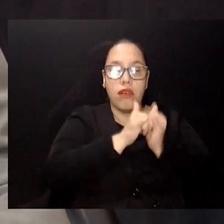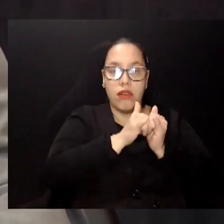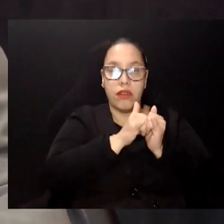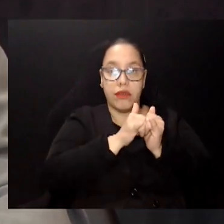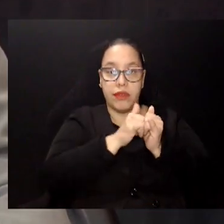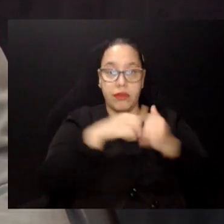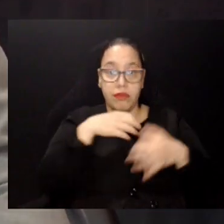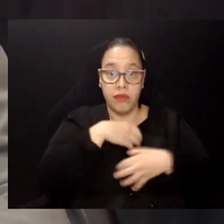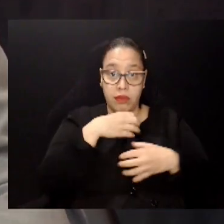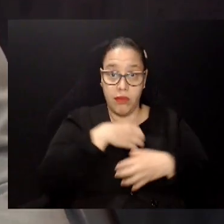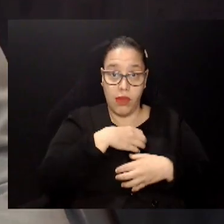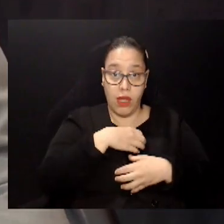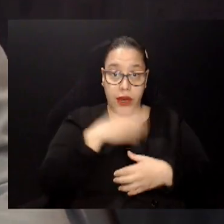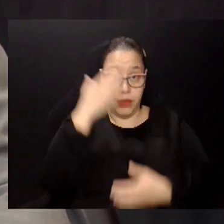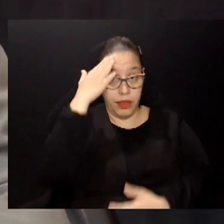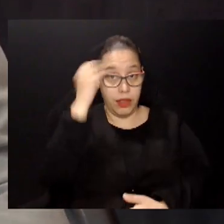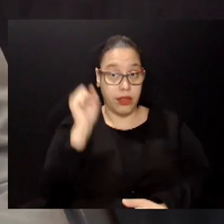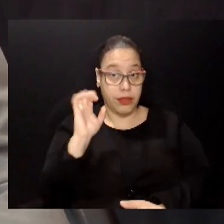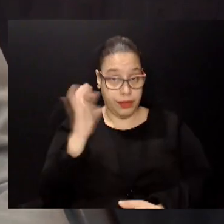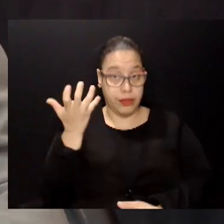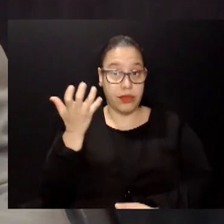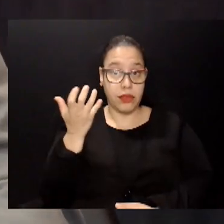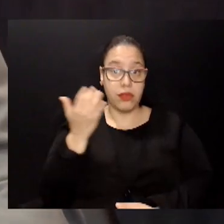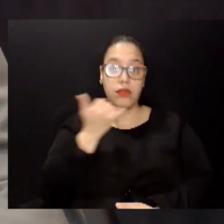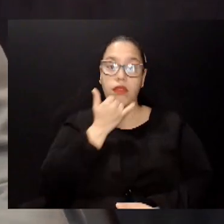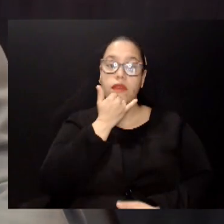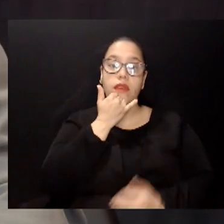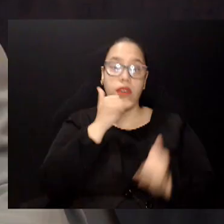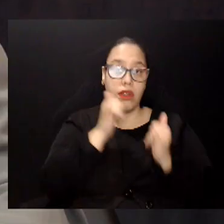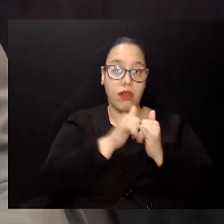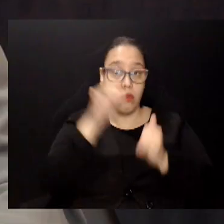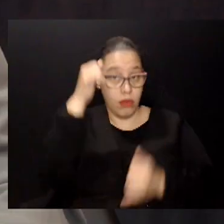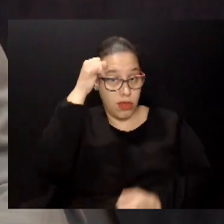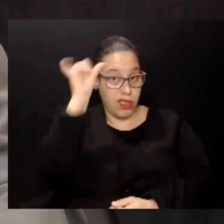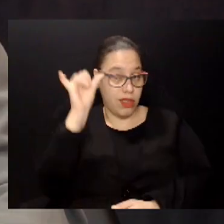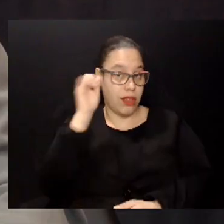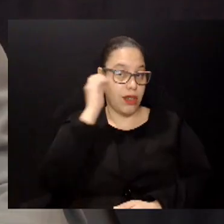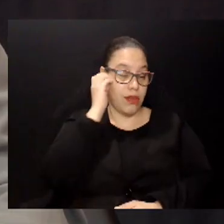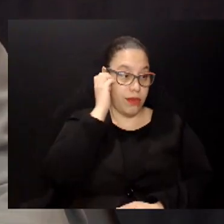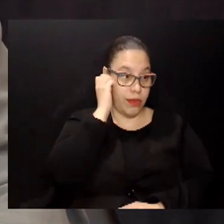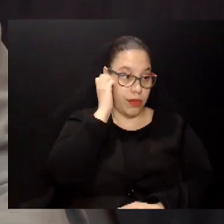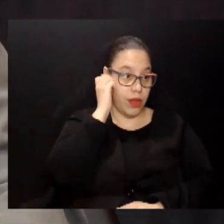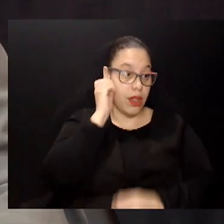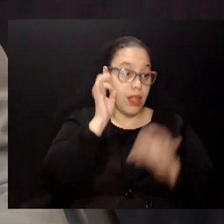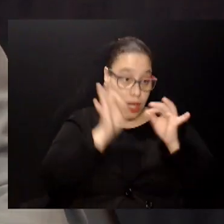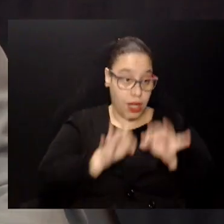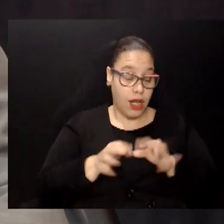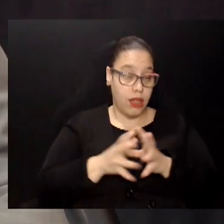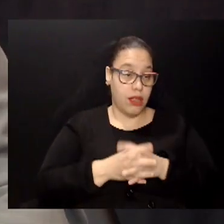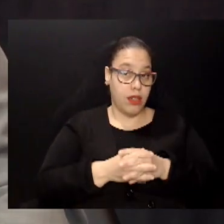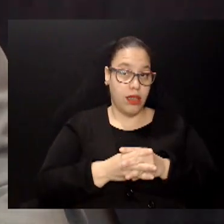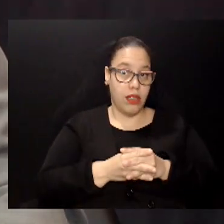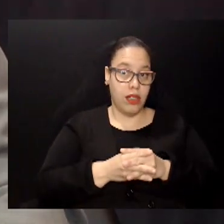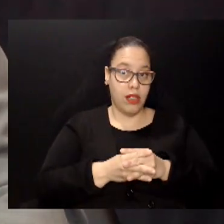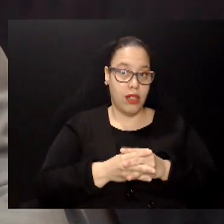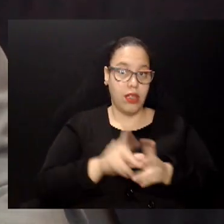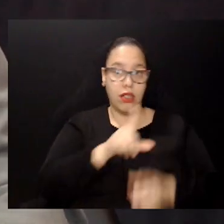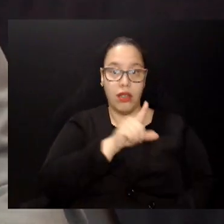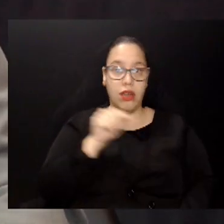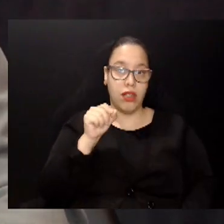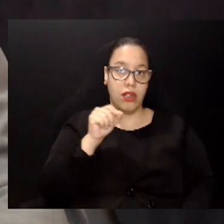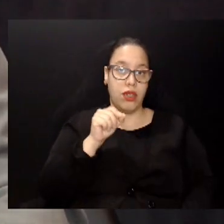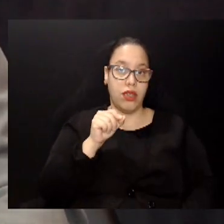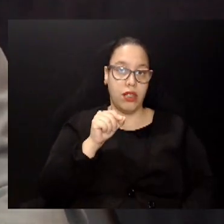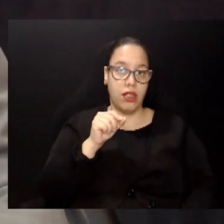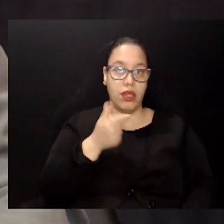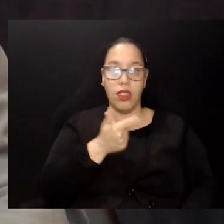ela sabe que que pedir desculpa vai evitar aquele conflito, por mais que ela saiba que tá certa, ela opta por um caminho, teoricamente, sem conflito para evitar